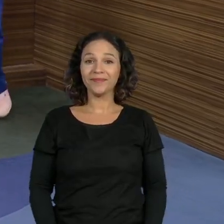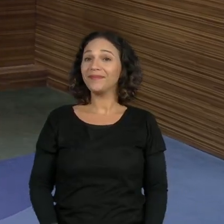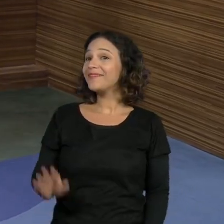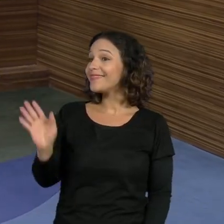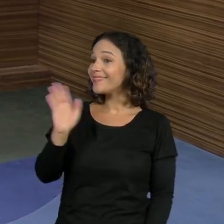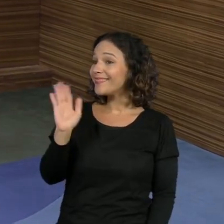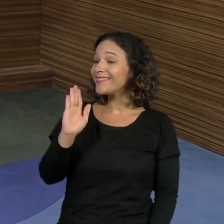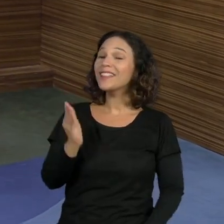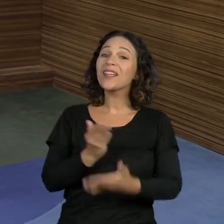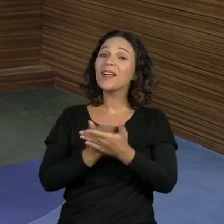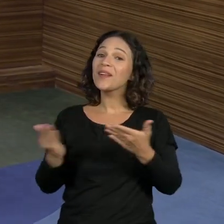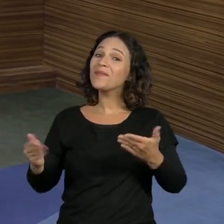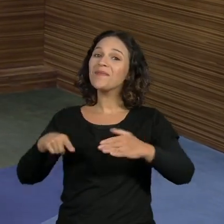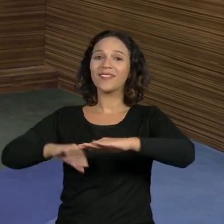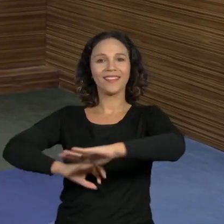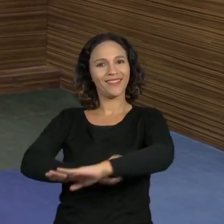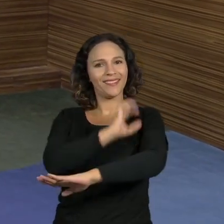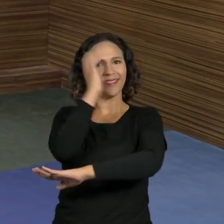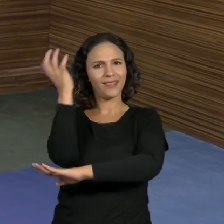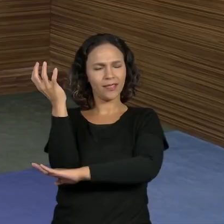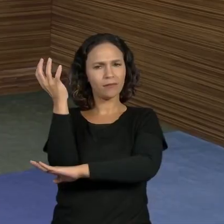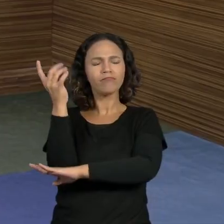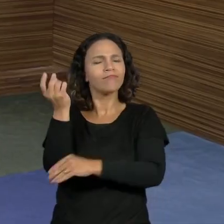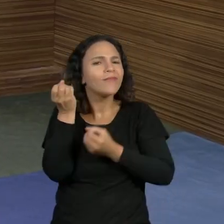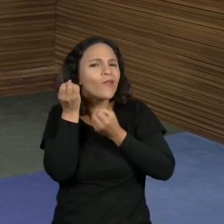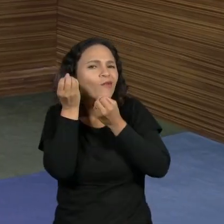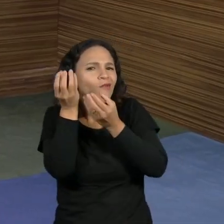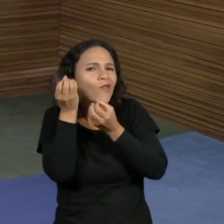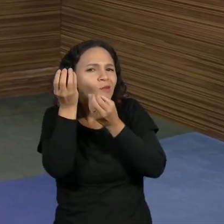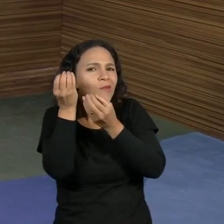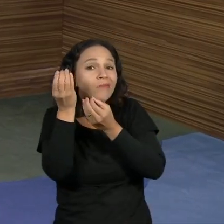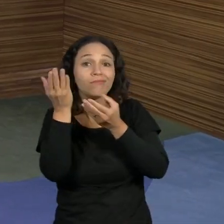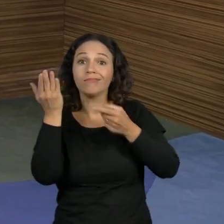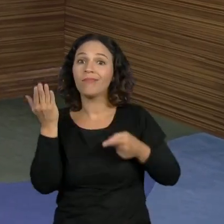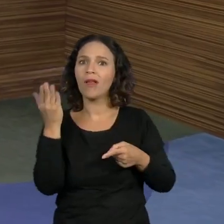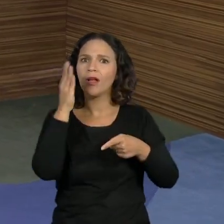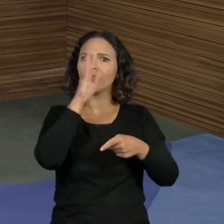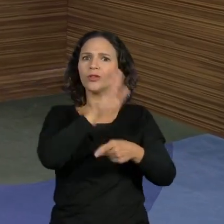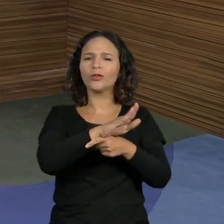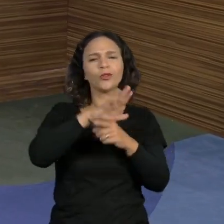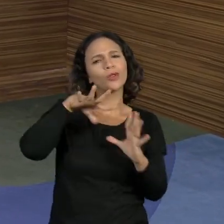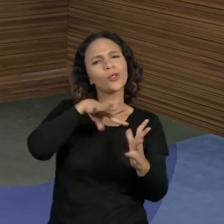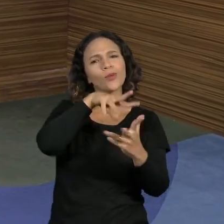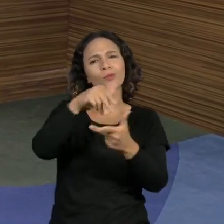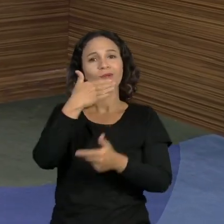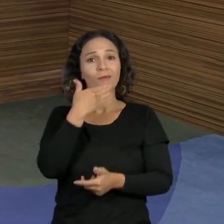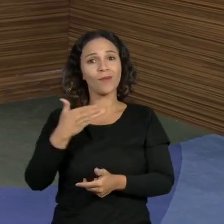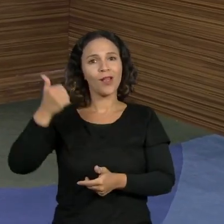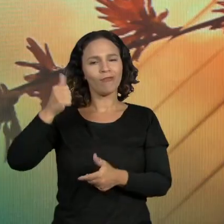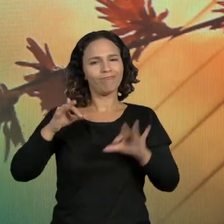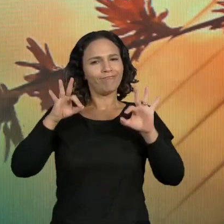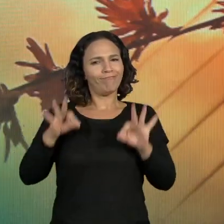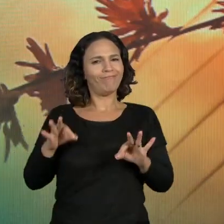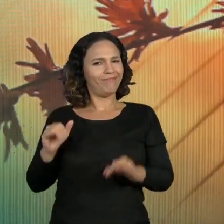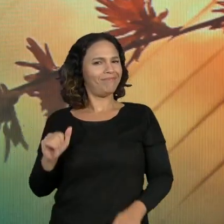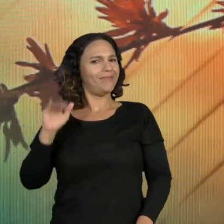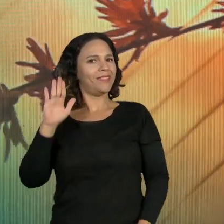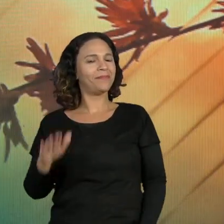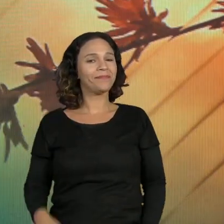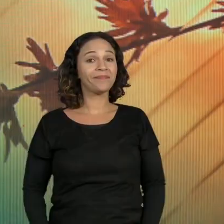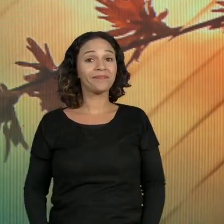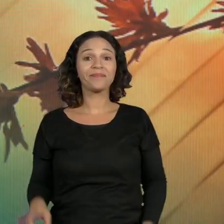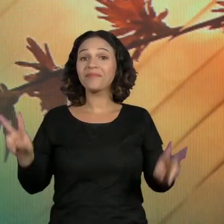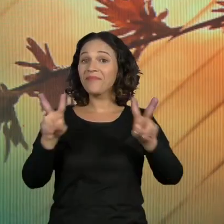Olá, está no ar o Repórter Eco, sempre com informações que ajudam na busca de um mundo melhor e mais digno. Os